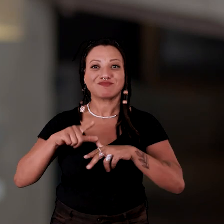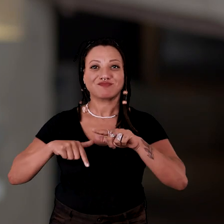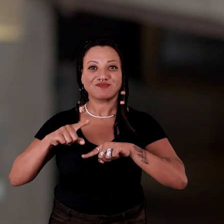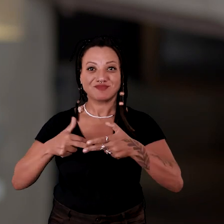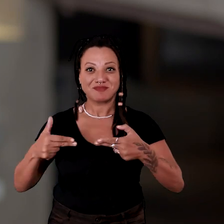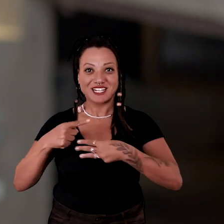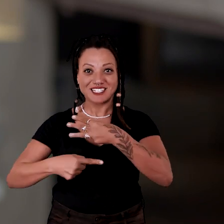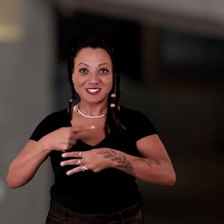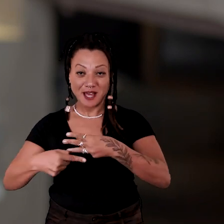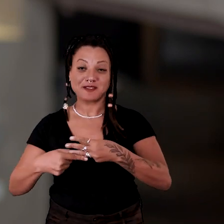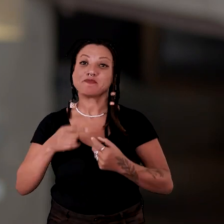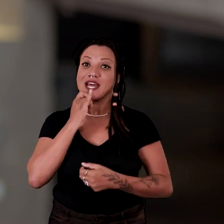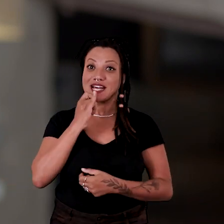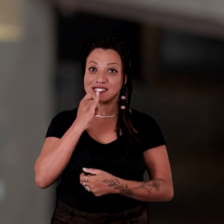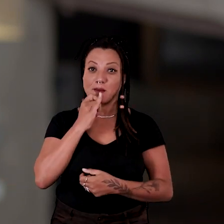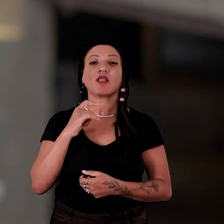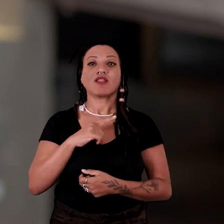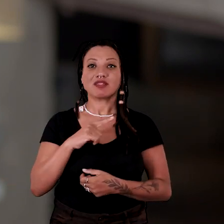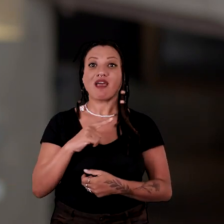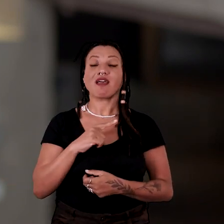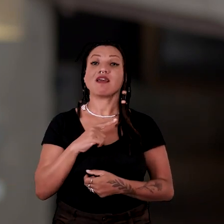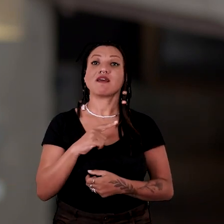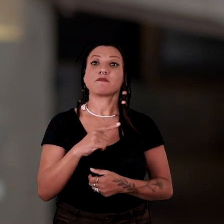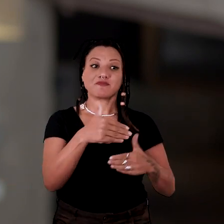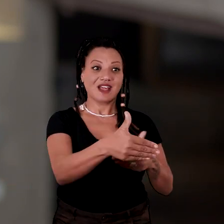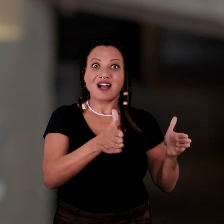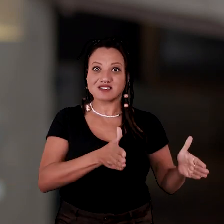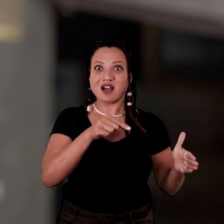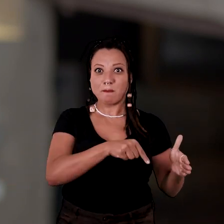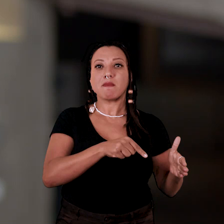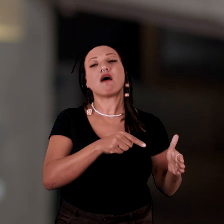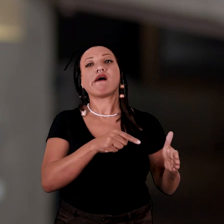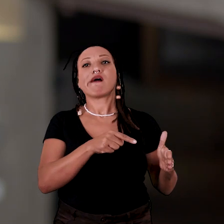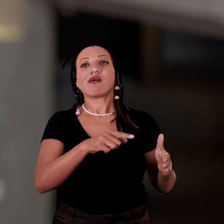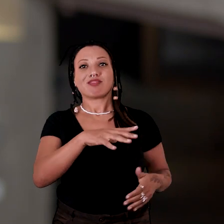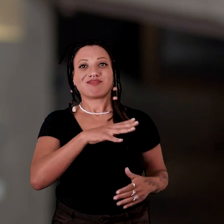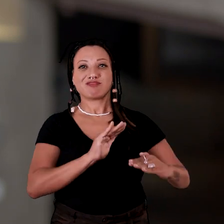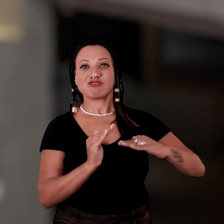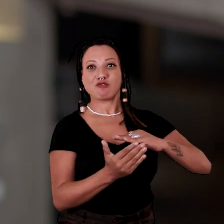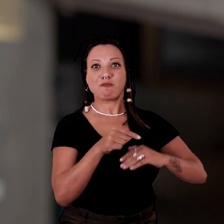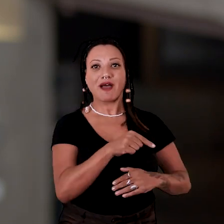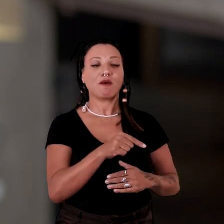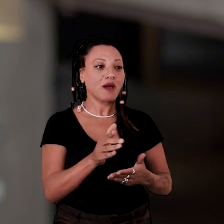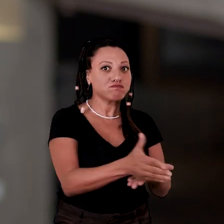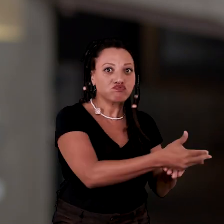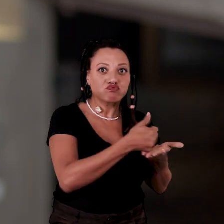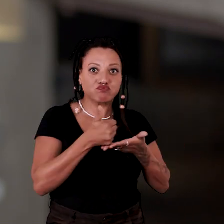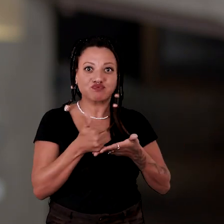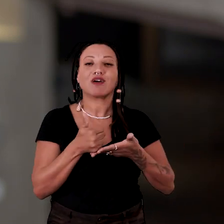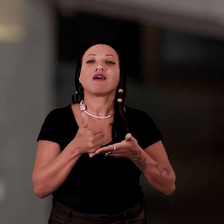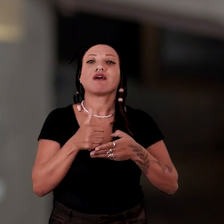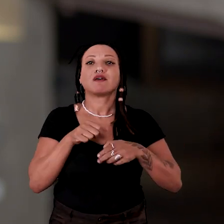da reciclagem, que a ideia do projeto era incorporar essa expertise como um